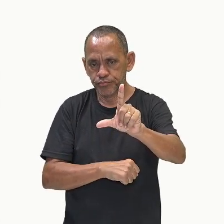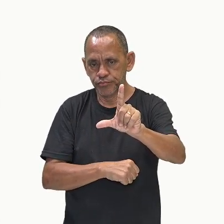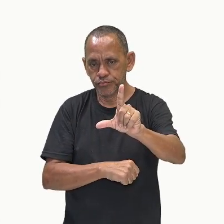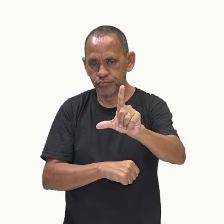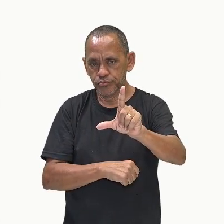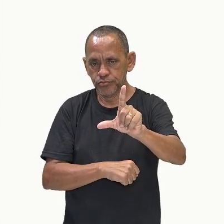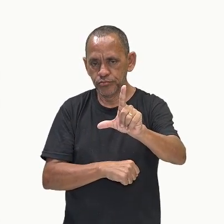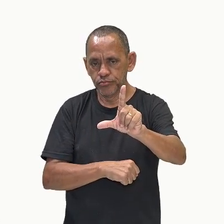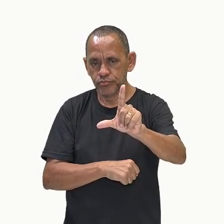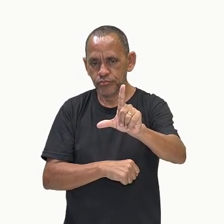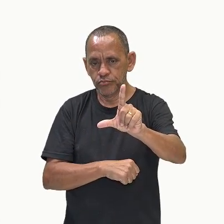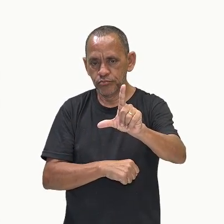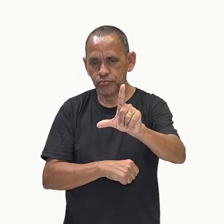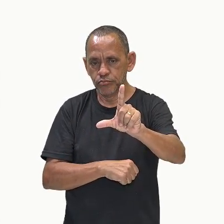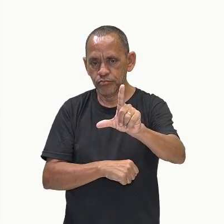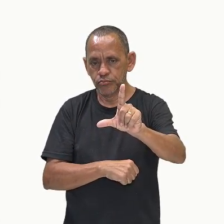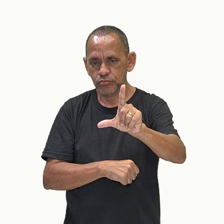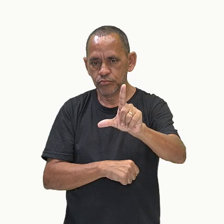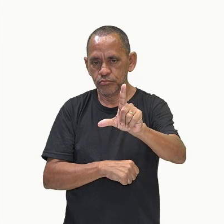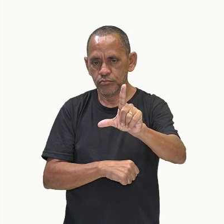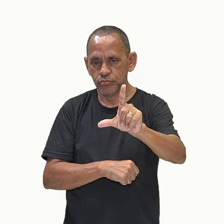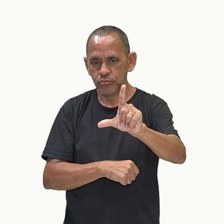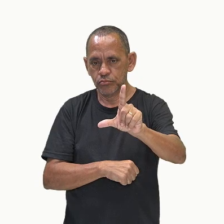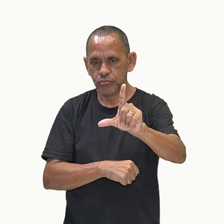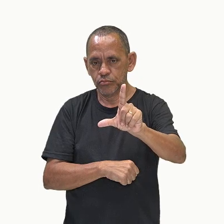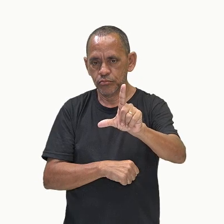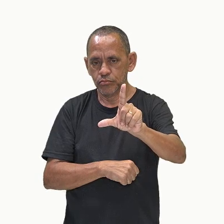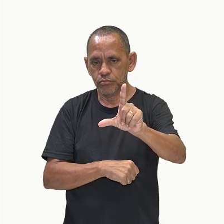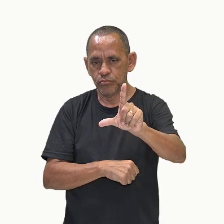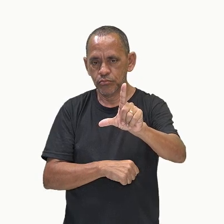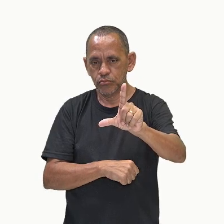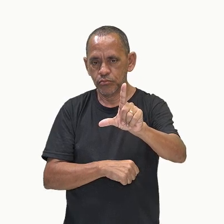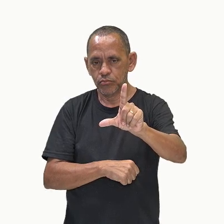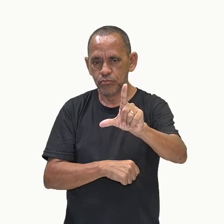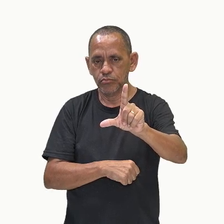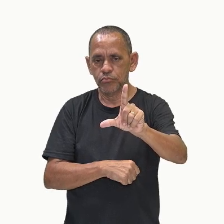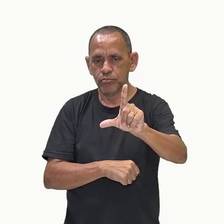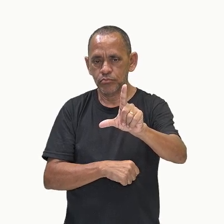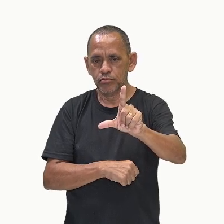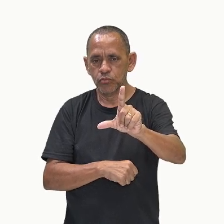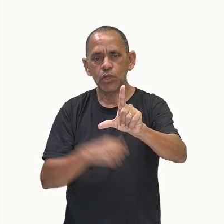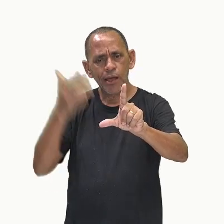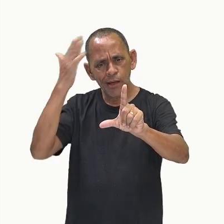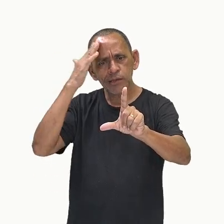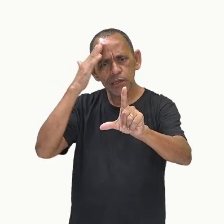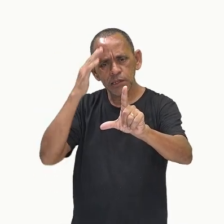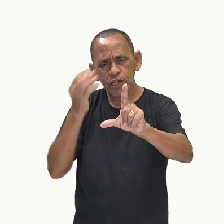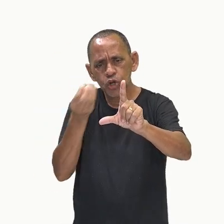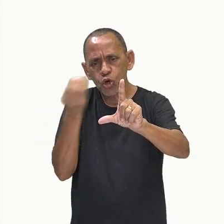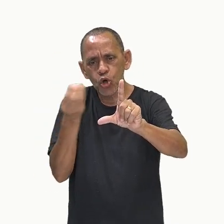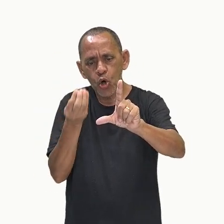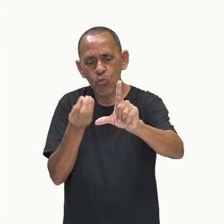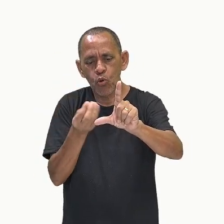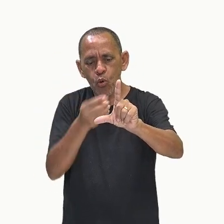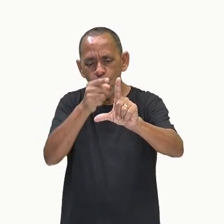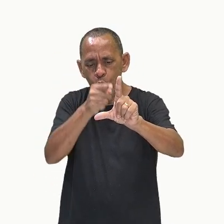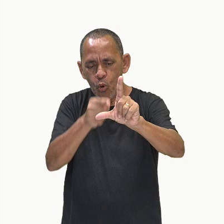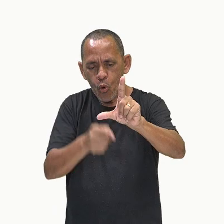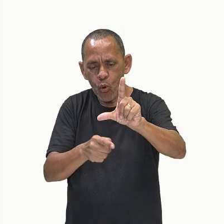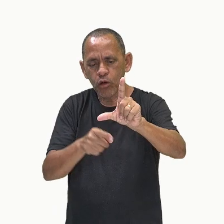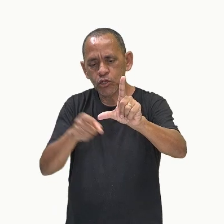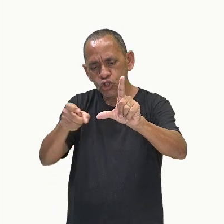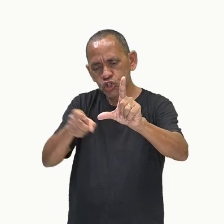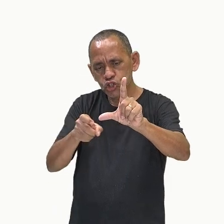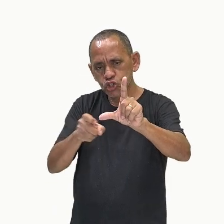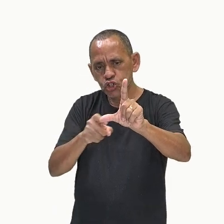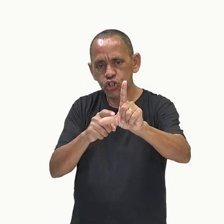no y aqui, o y vai valer quanto? 1. Então, o ponto A é de coordenadas 2